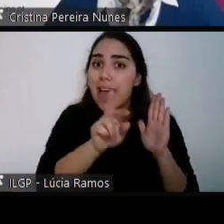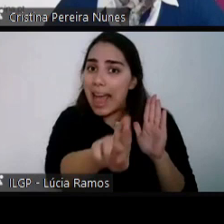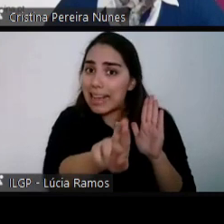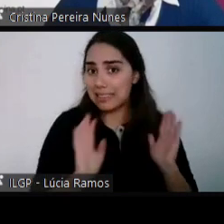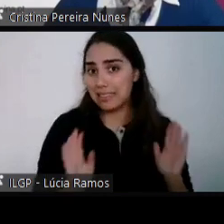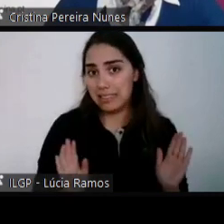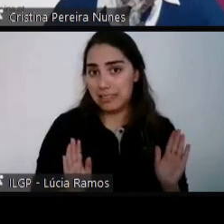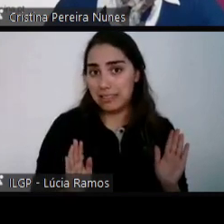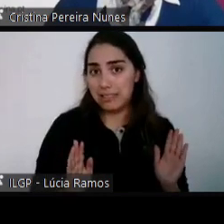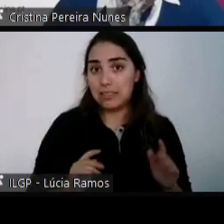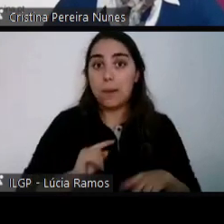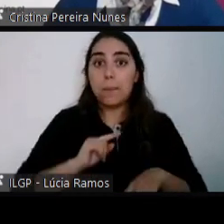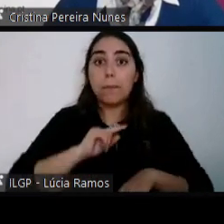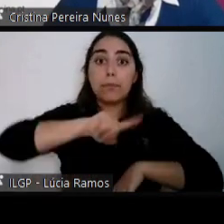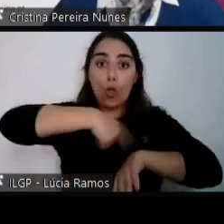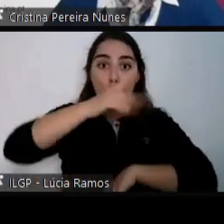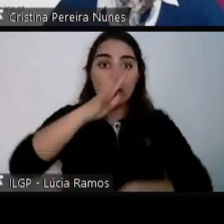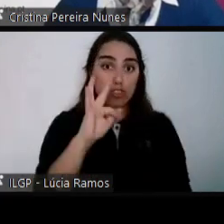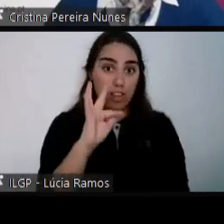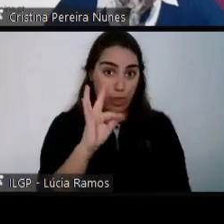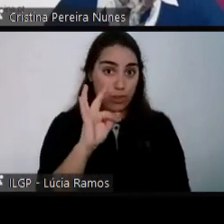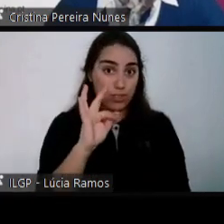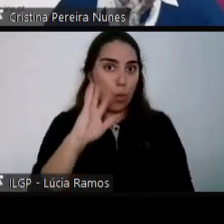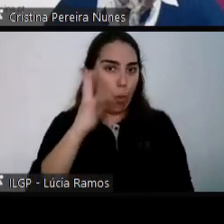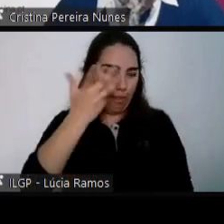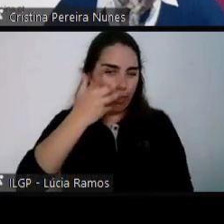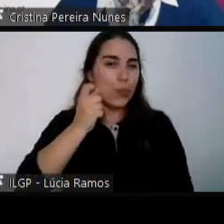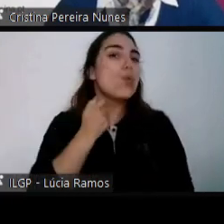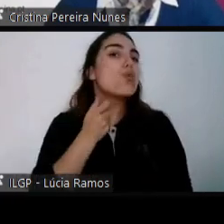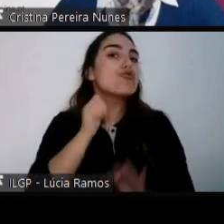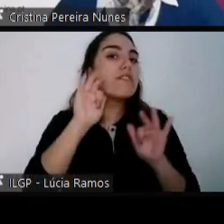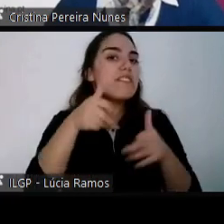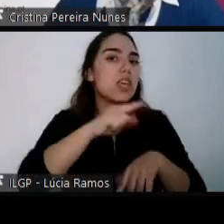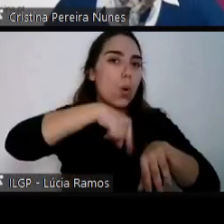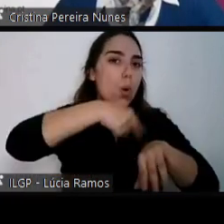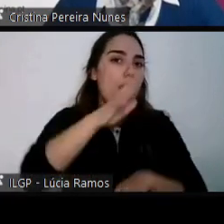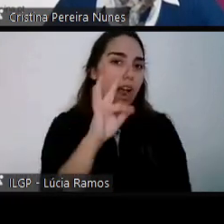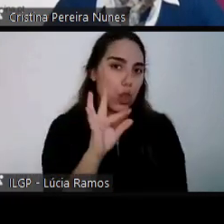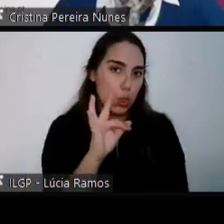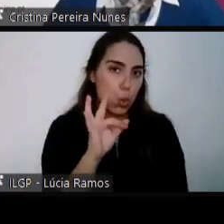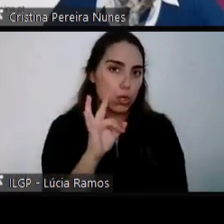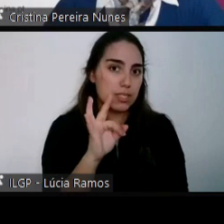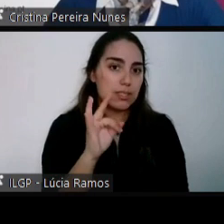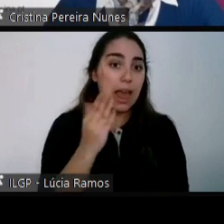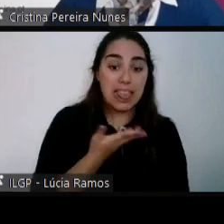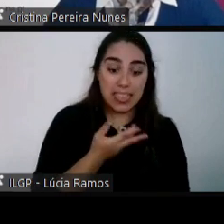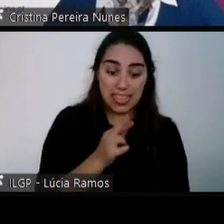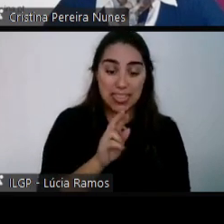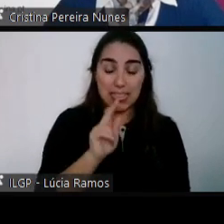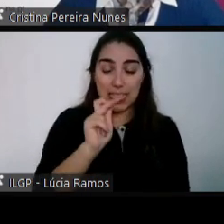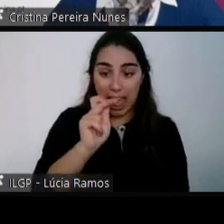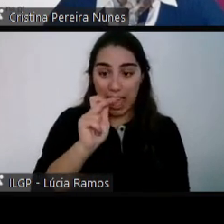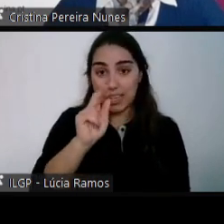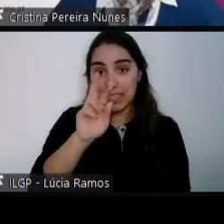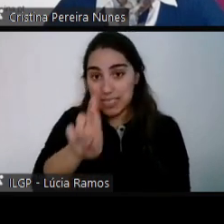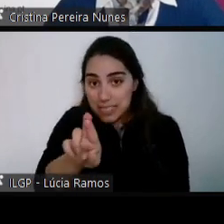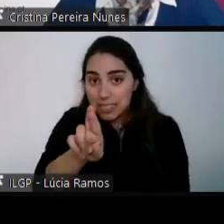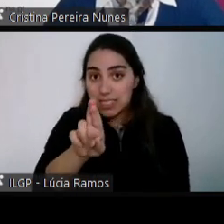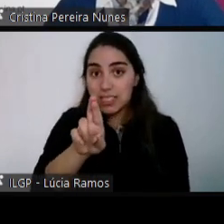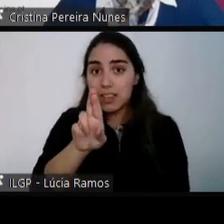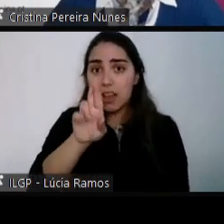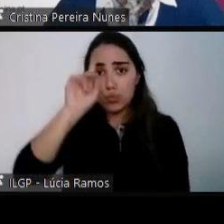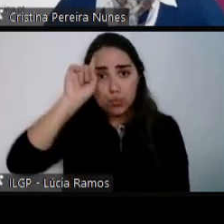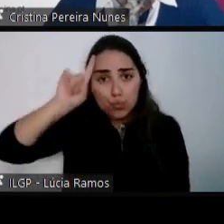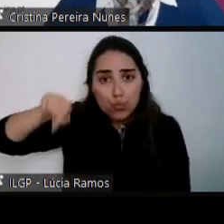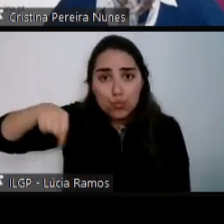do inicial, aliás, no final das 14 horas do inicial, as pessoas estão a tocar no DAX, que é programação, vejam bem, e começam a compreender os meandros